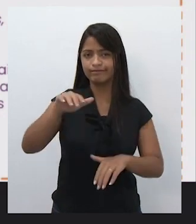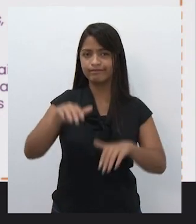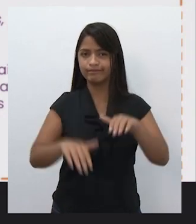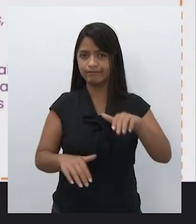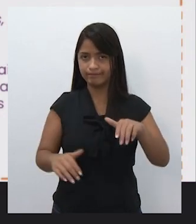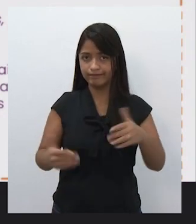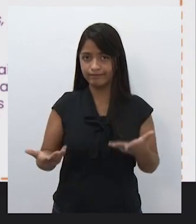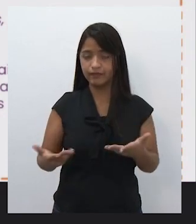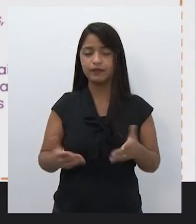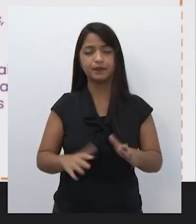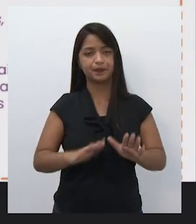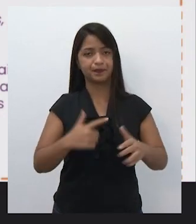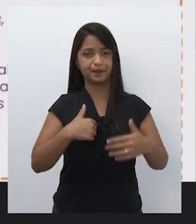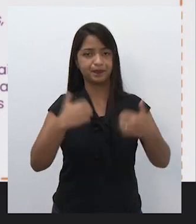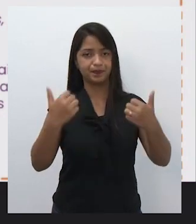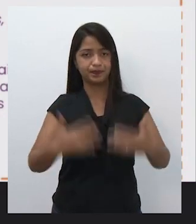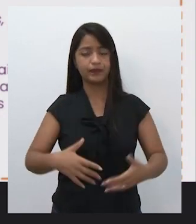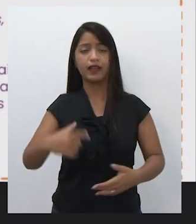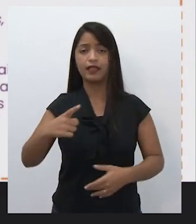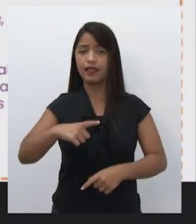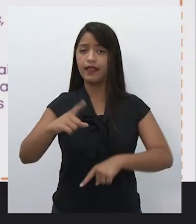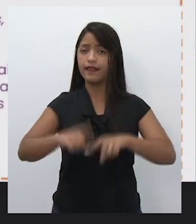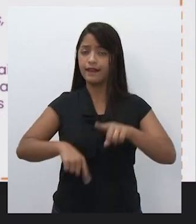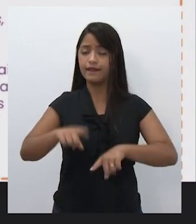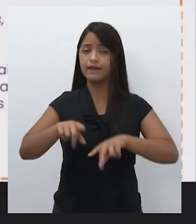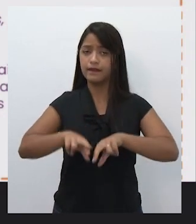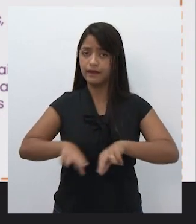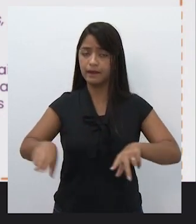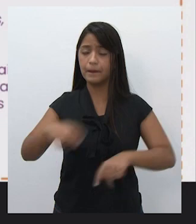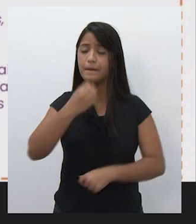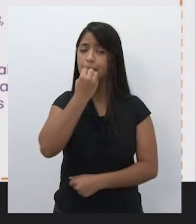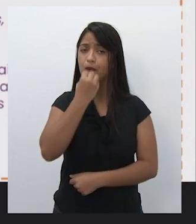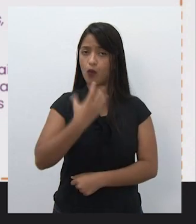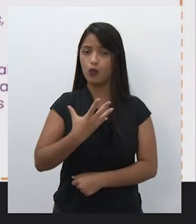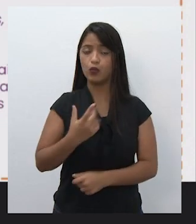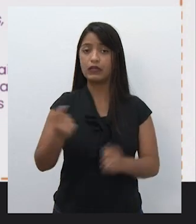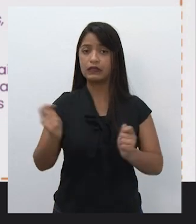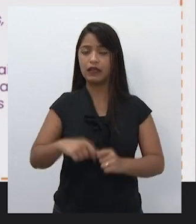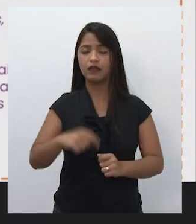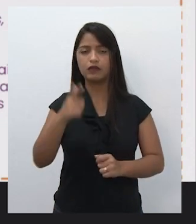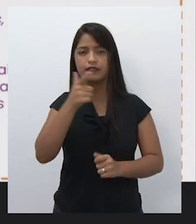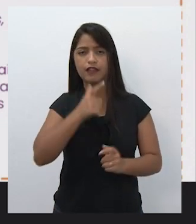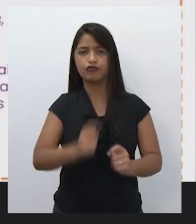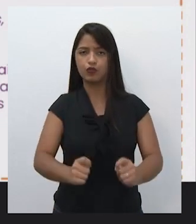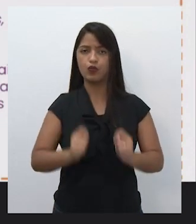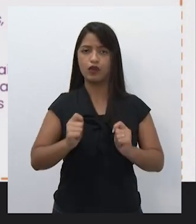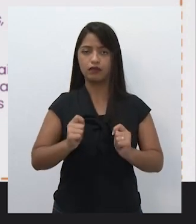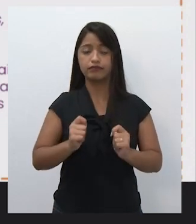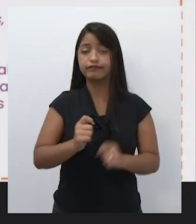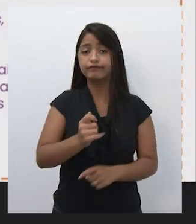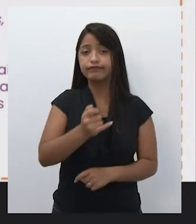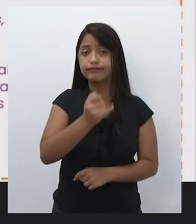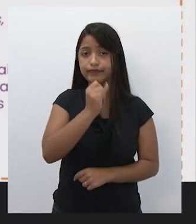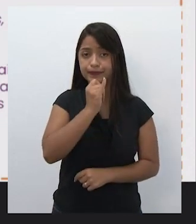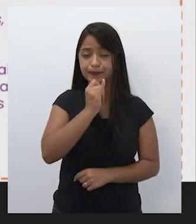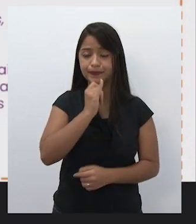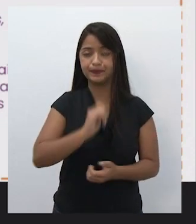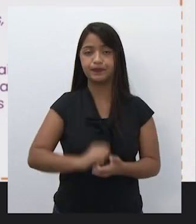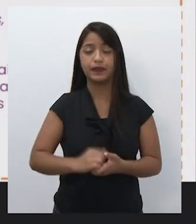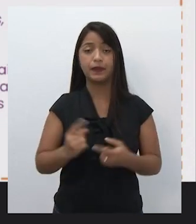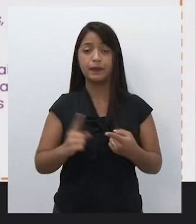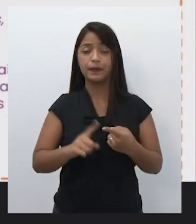temos mecanismos, bons mecanismos, né, para assegurar essa possibilidade. Primeiro, a formação geral